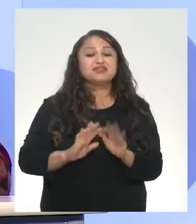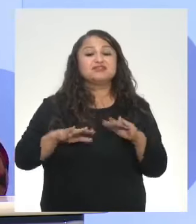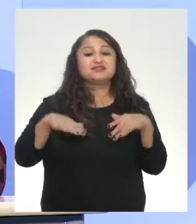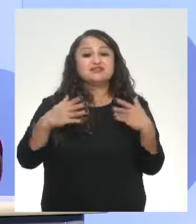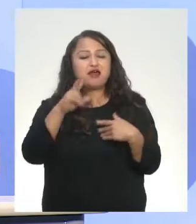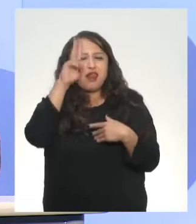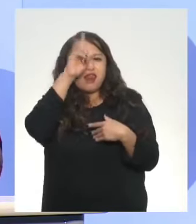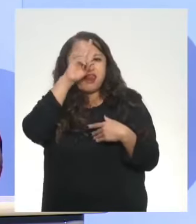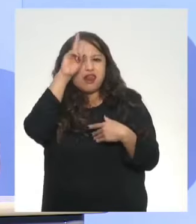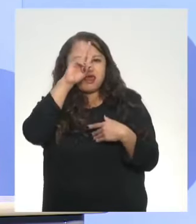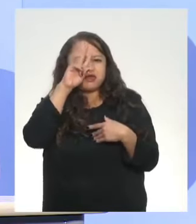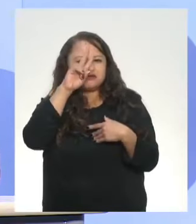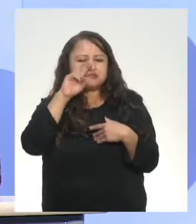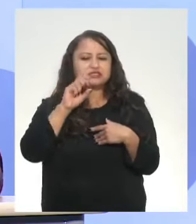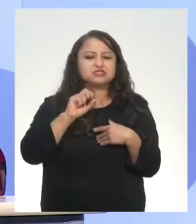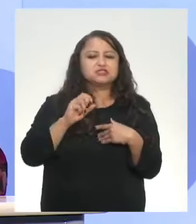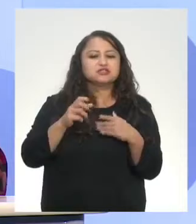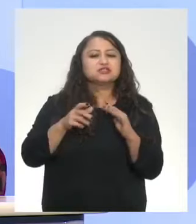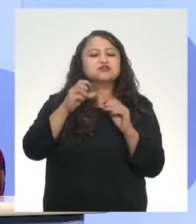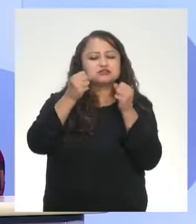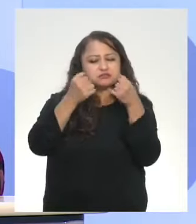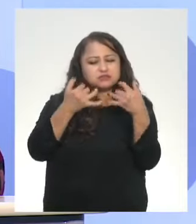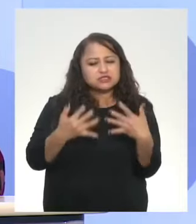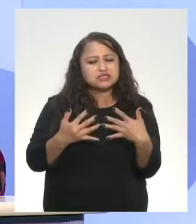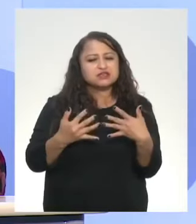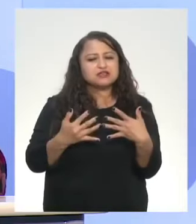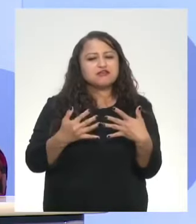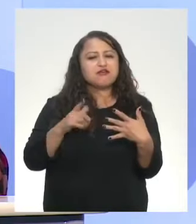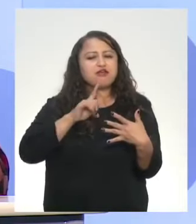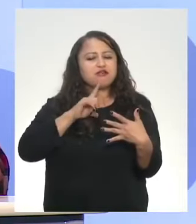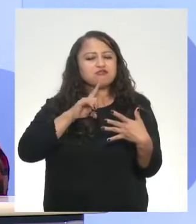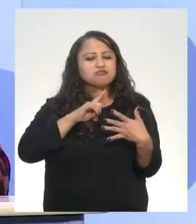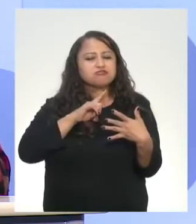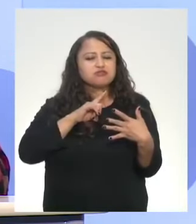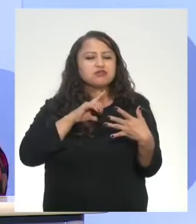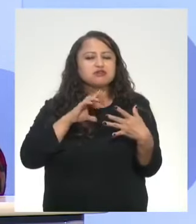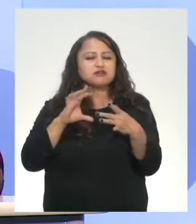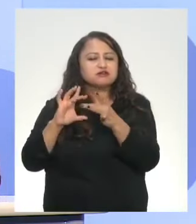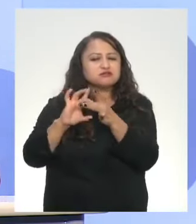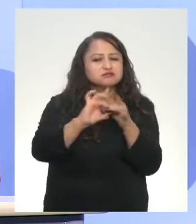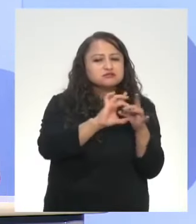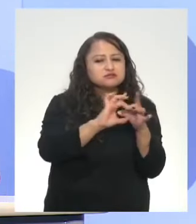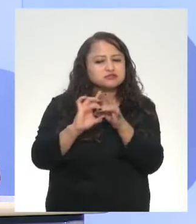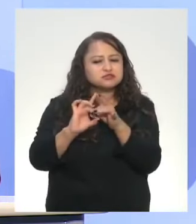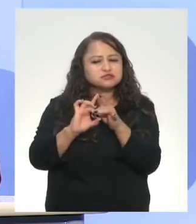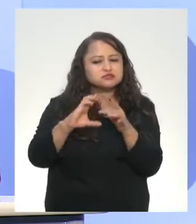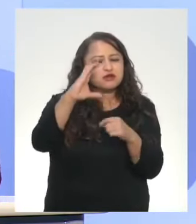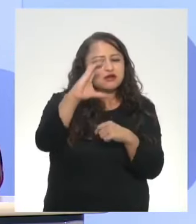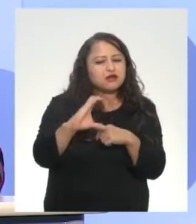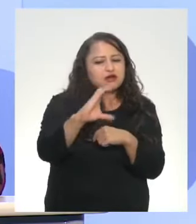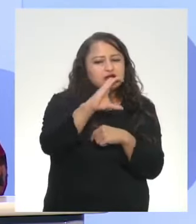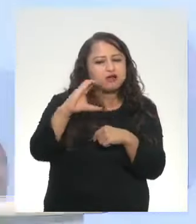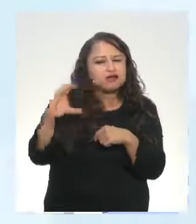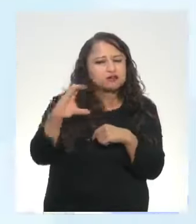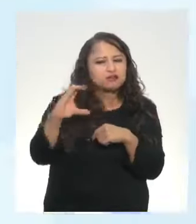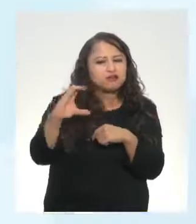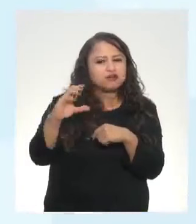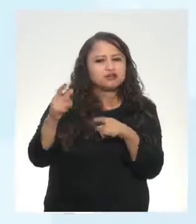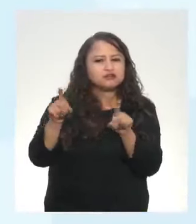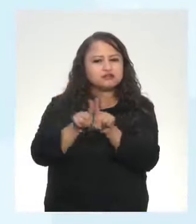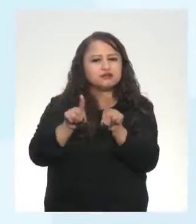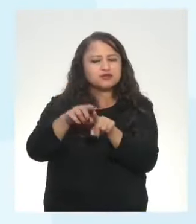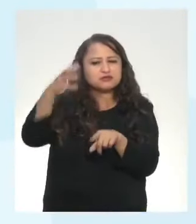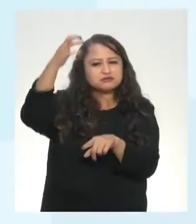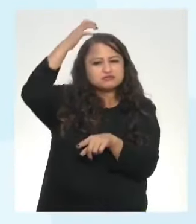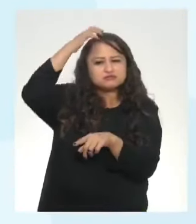que estava se fazendo a associação entre poder divino e poder real? Dá uma olhadinha nessa imagem.